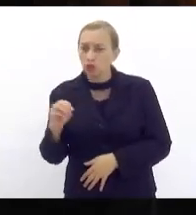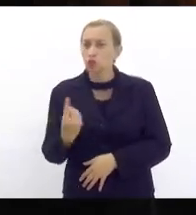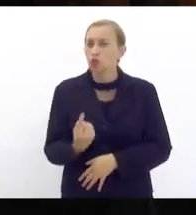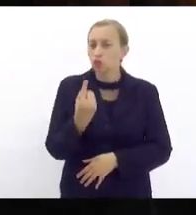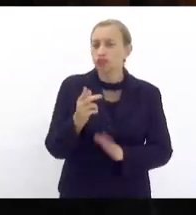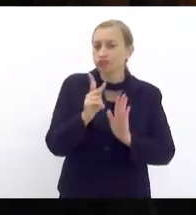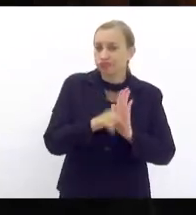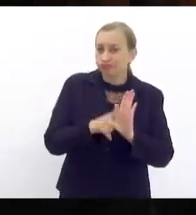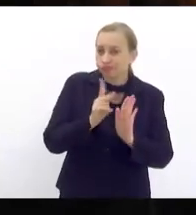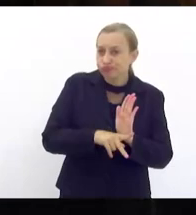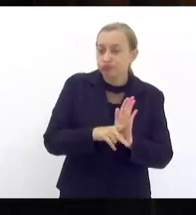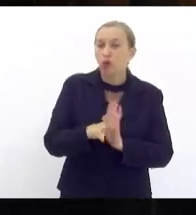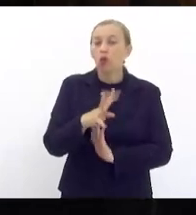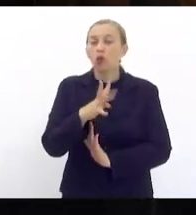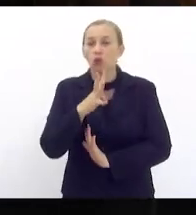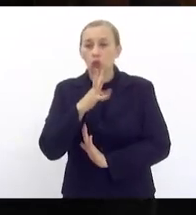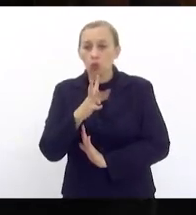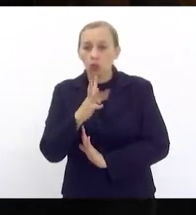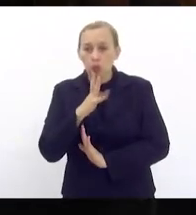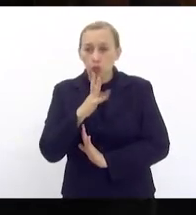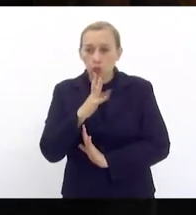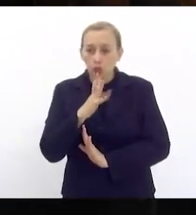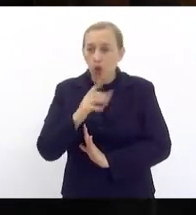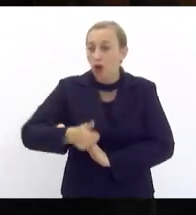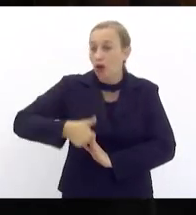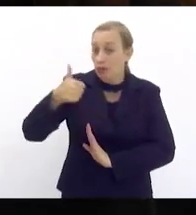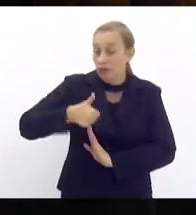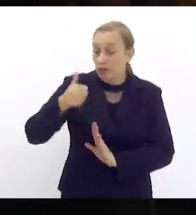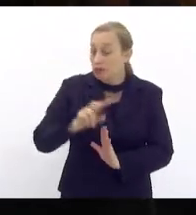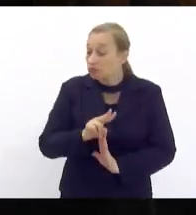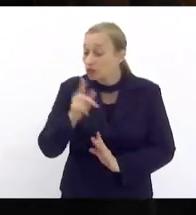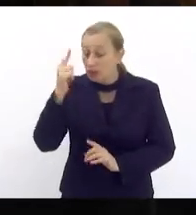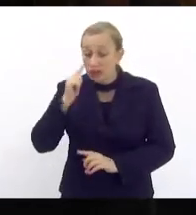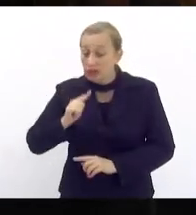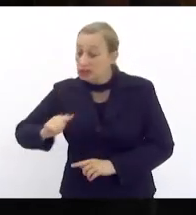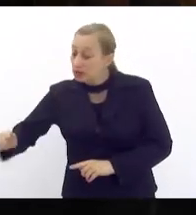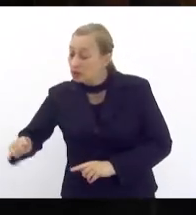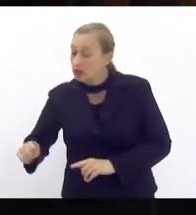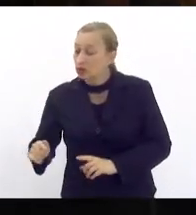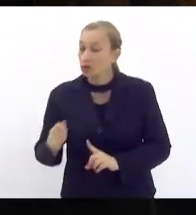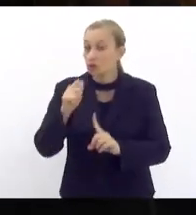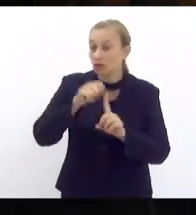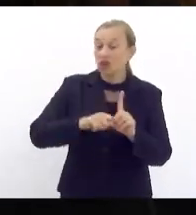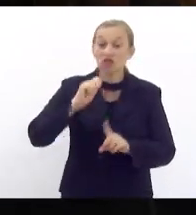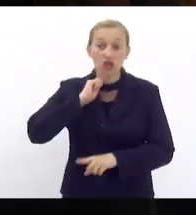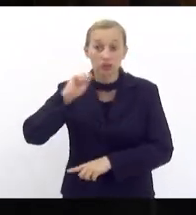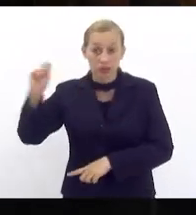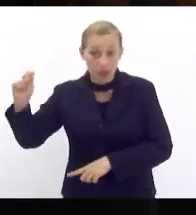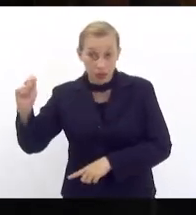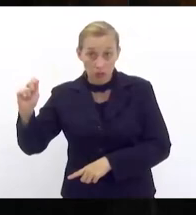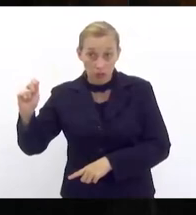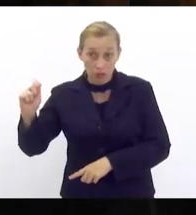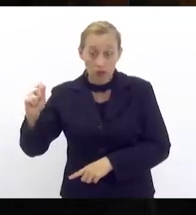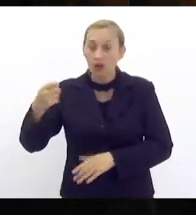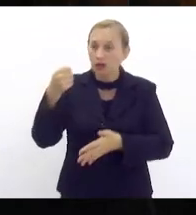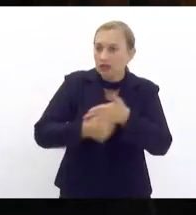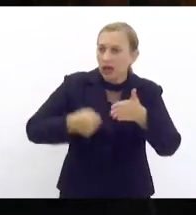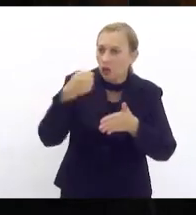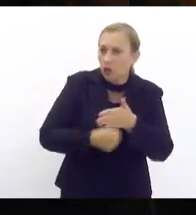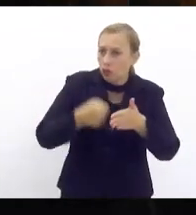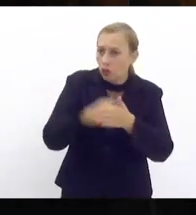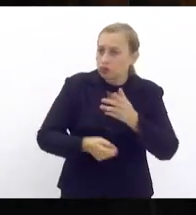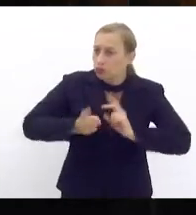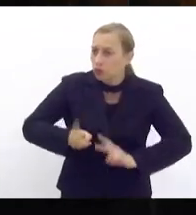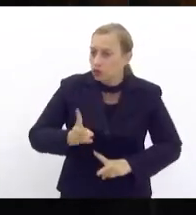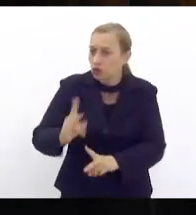projeto que reconhece a primeira semana do mês de abril é da luta contínua